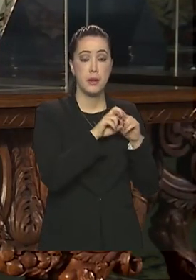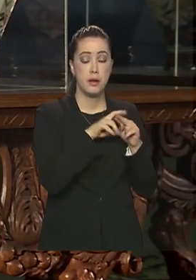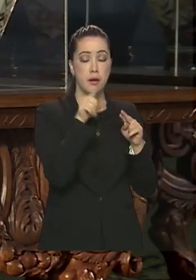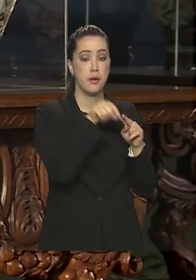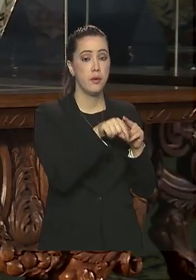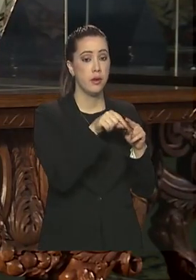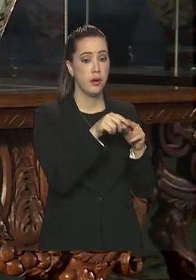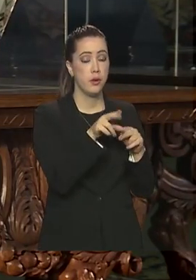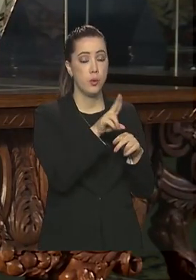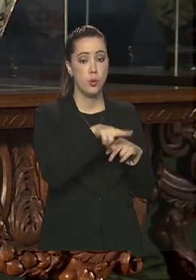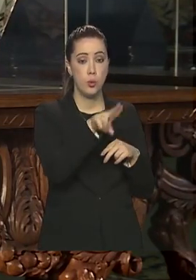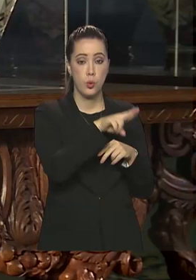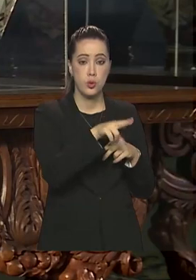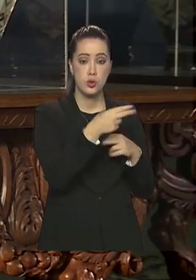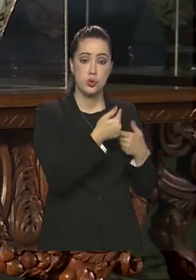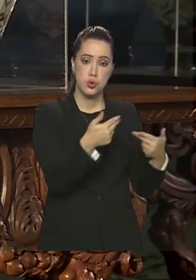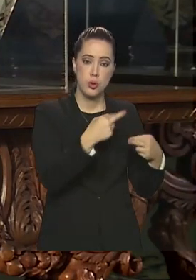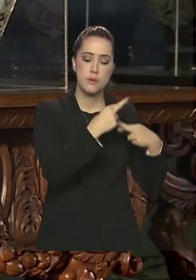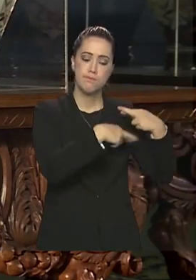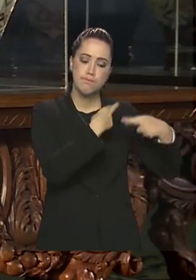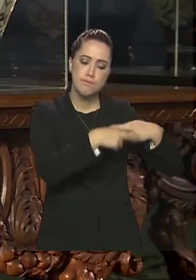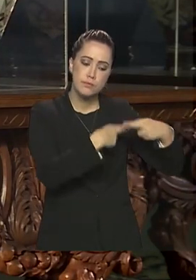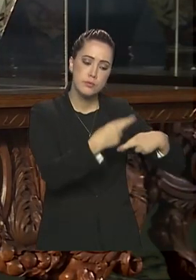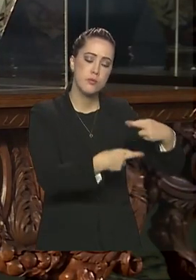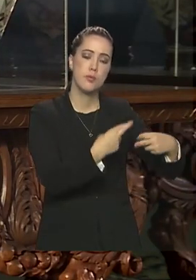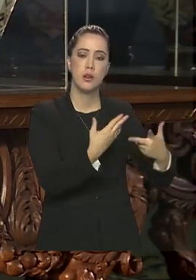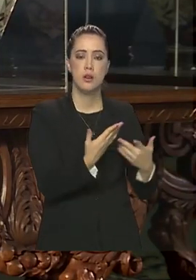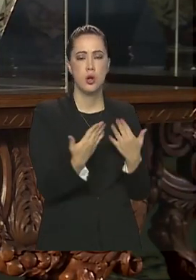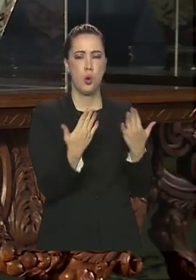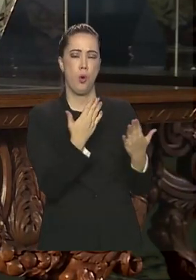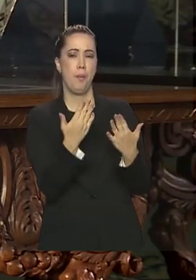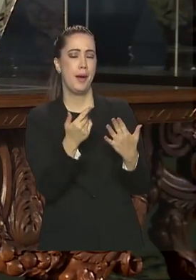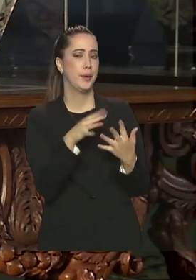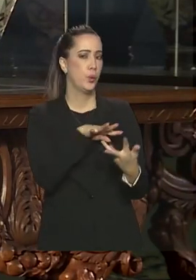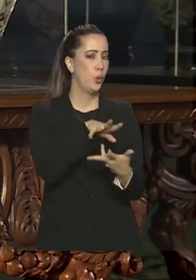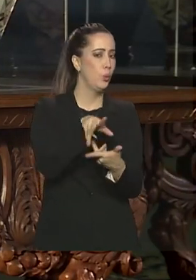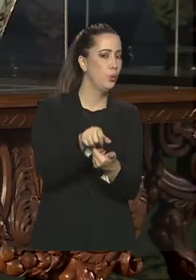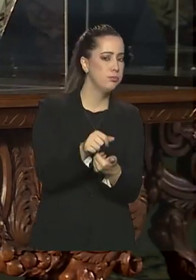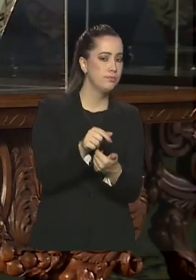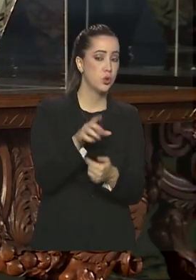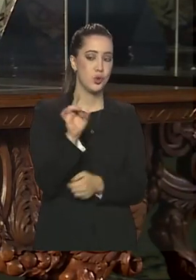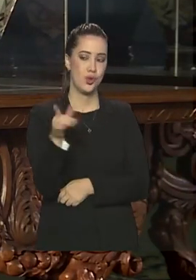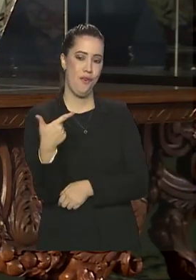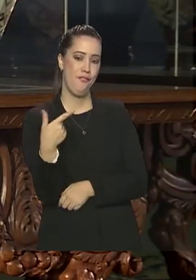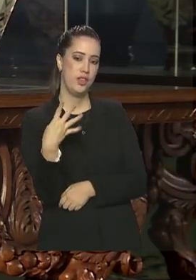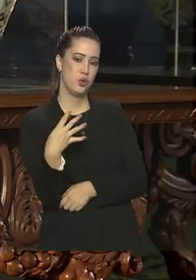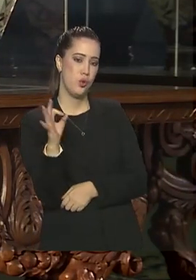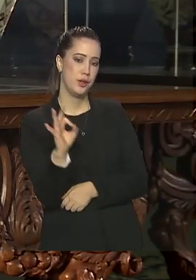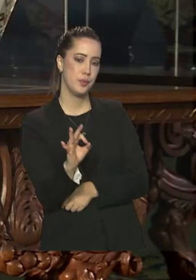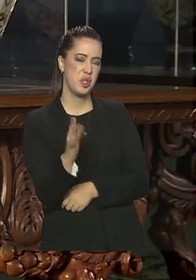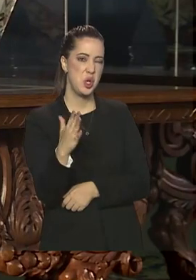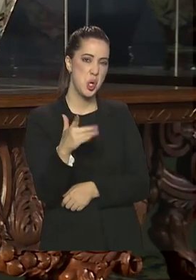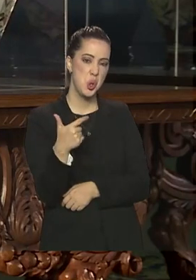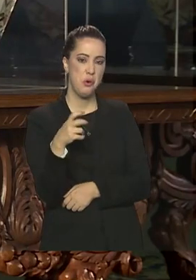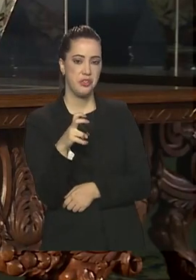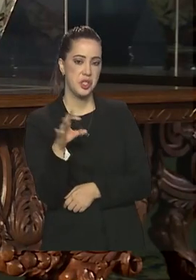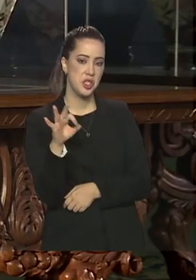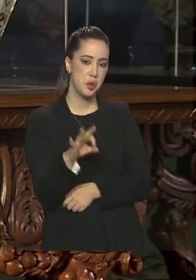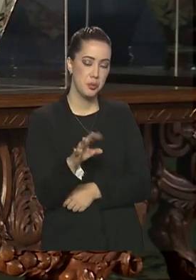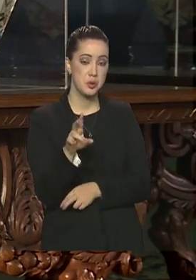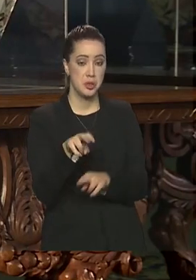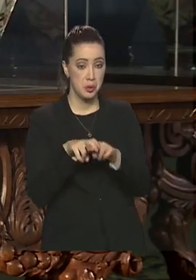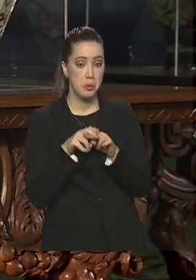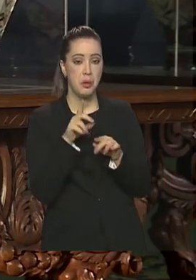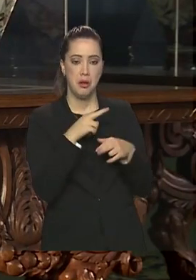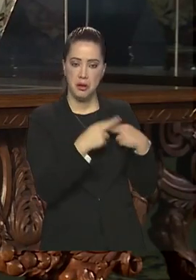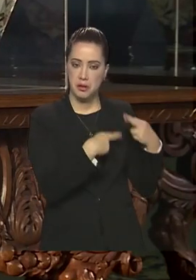de fontes renováveis. Quando a gente compara com a média mundial, no mundo apenas 24, 25% é produzido a partir de